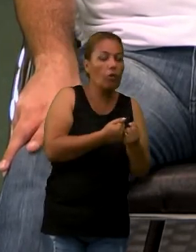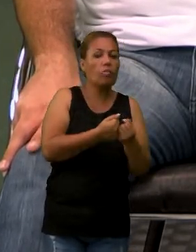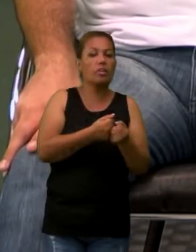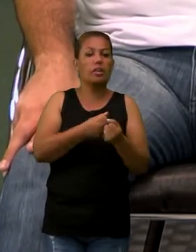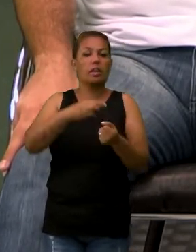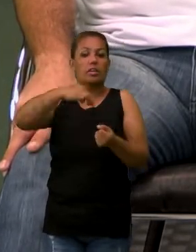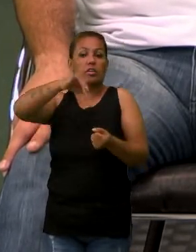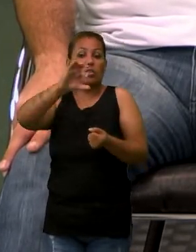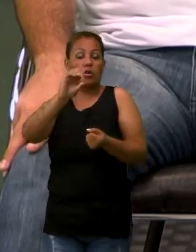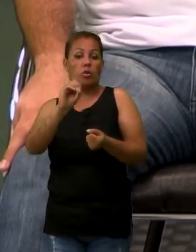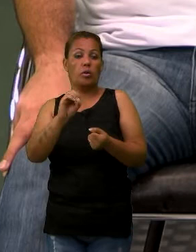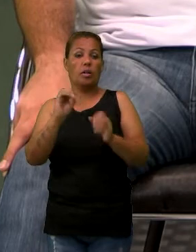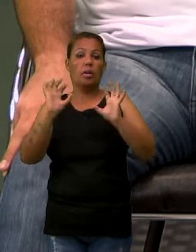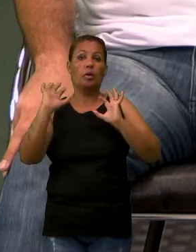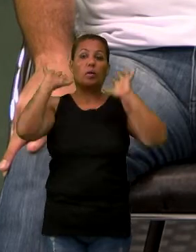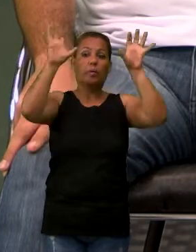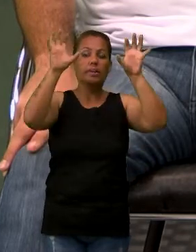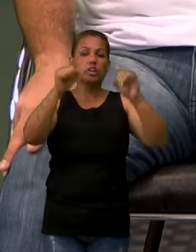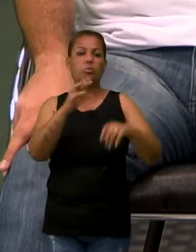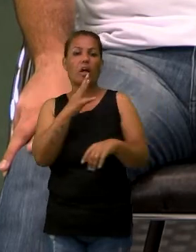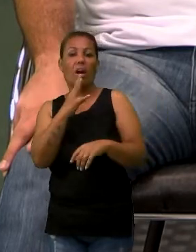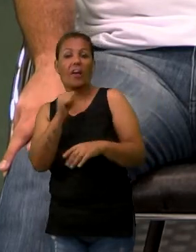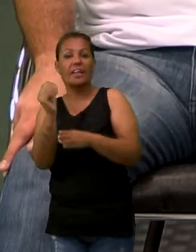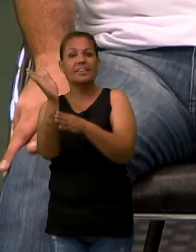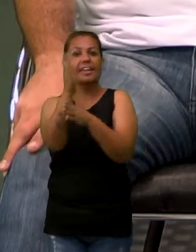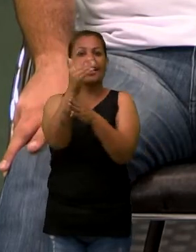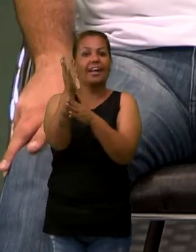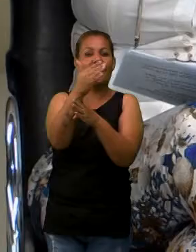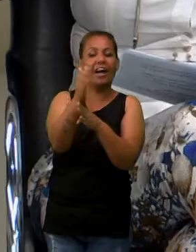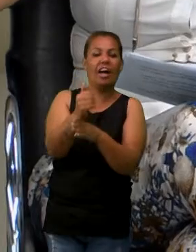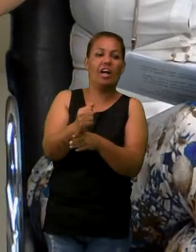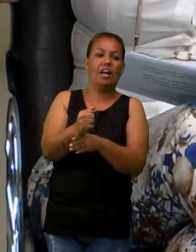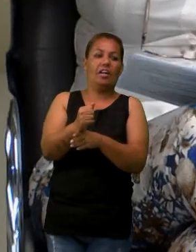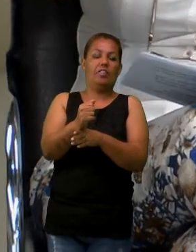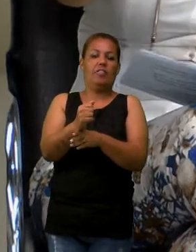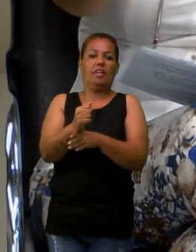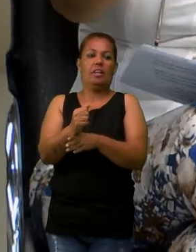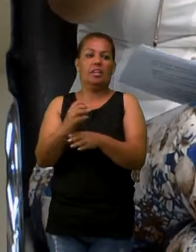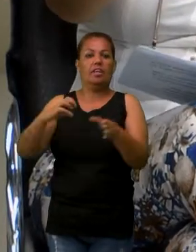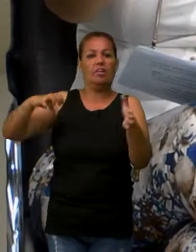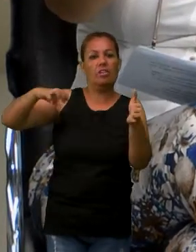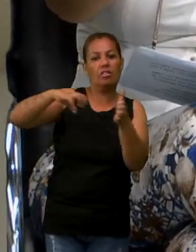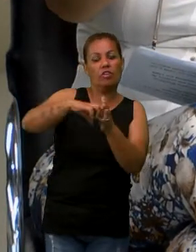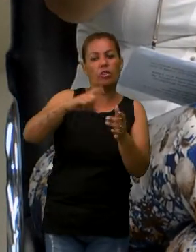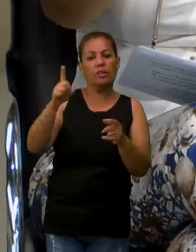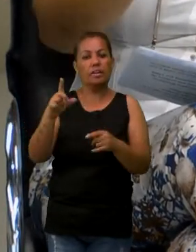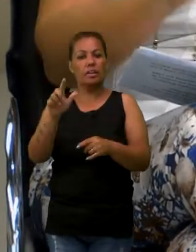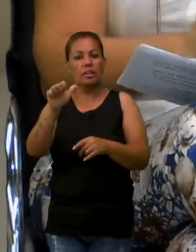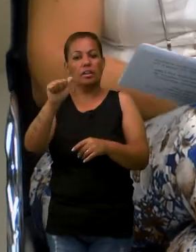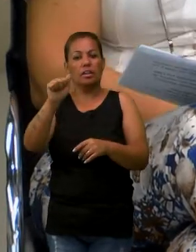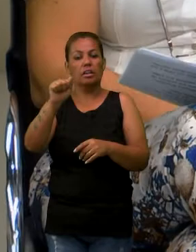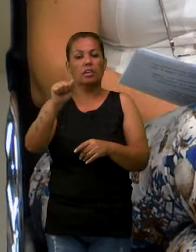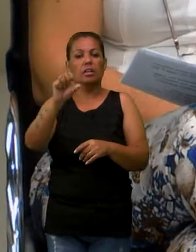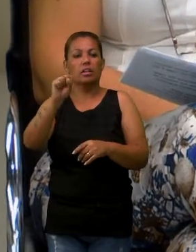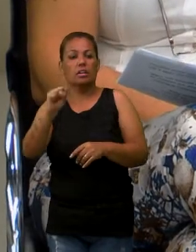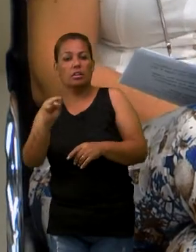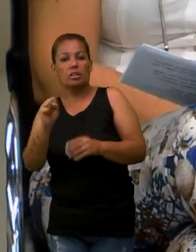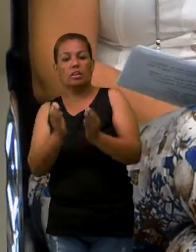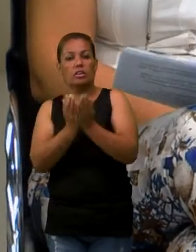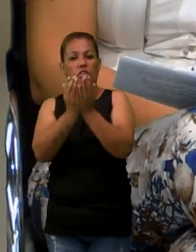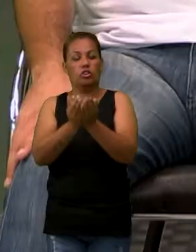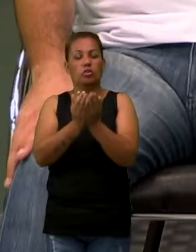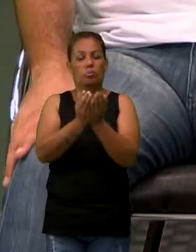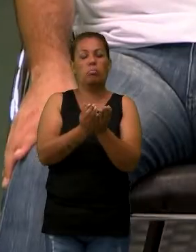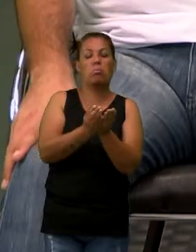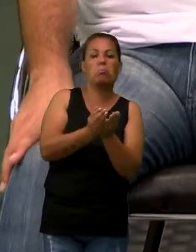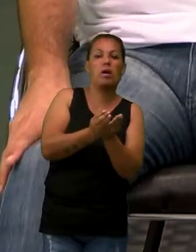de basquete pra ir conhecer a bela acidente do mais greve é ter um